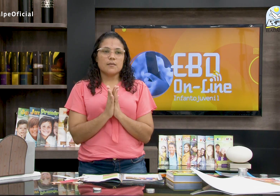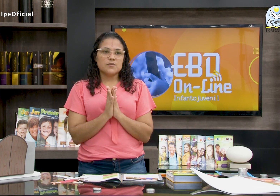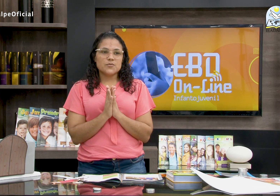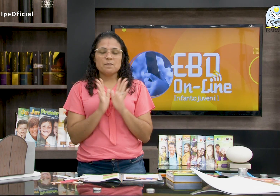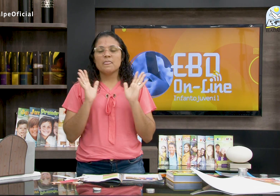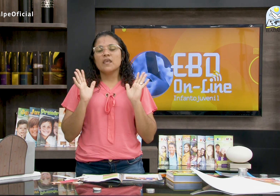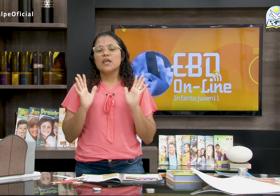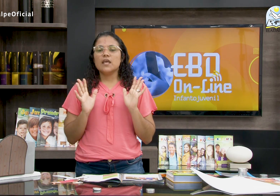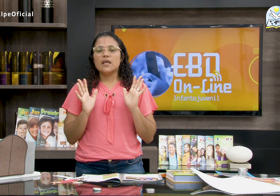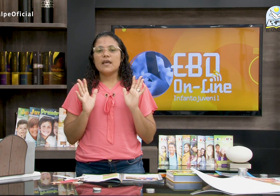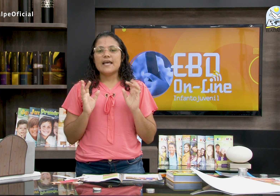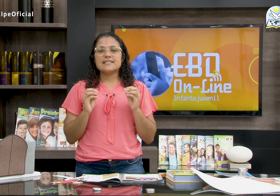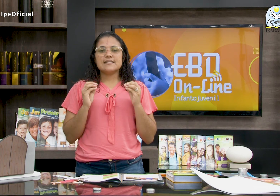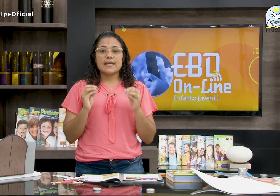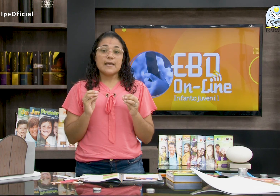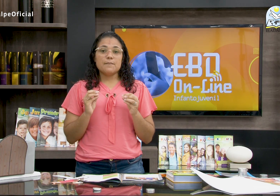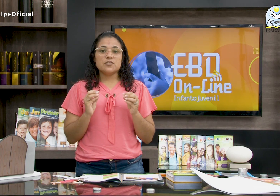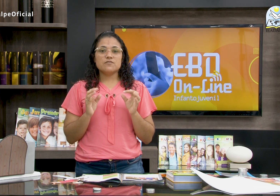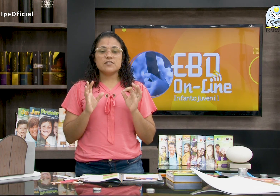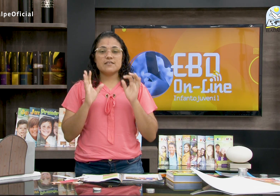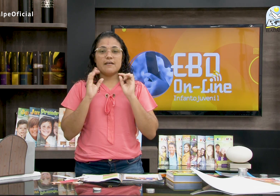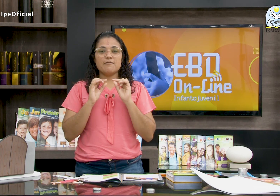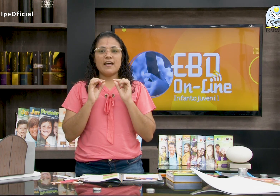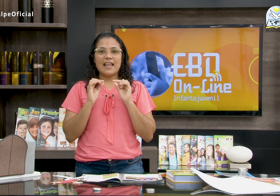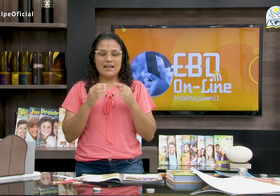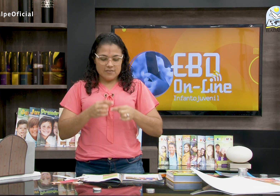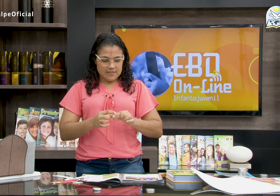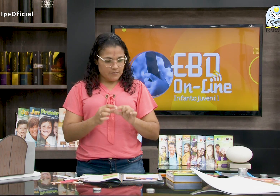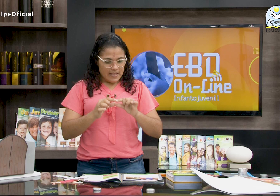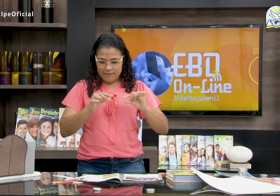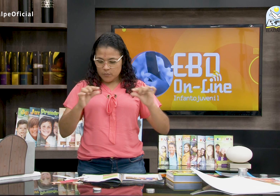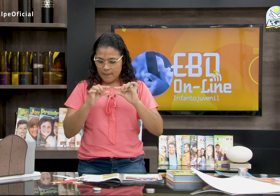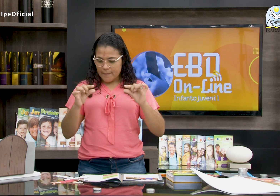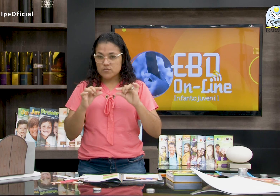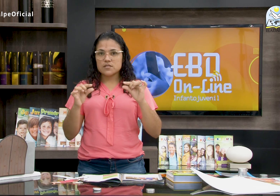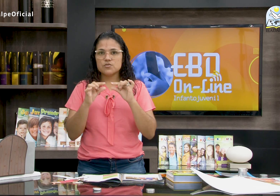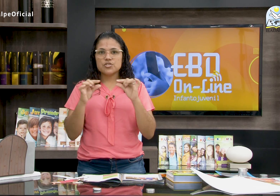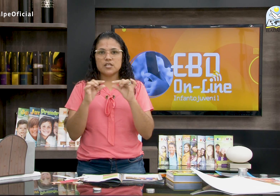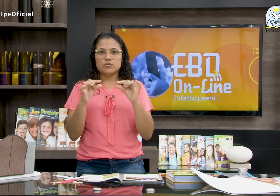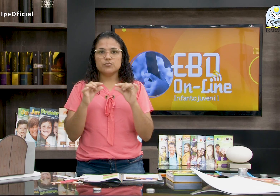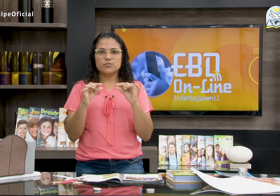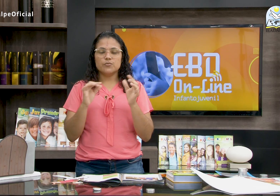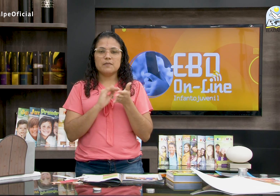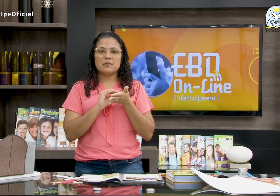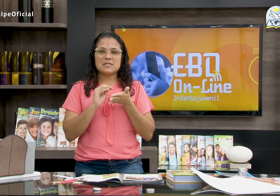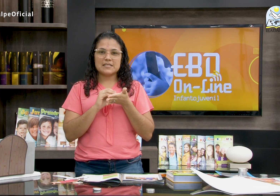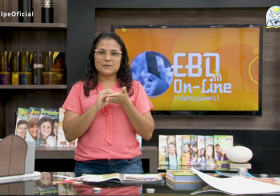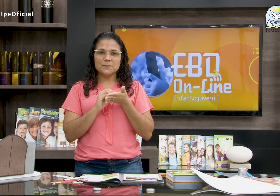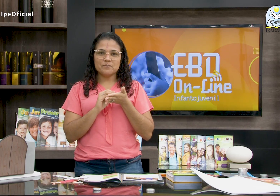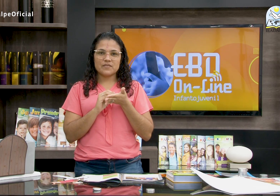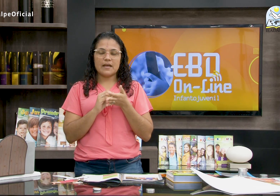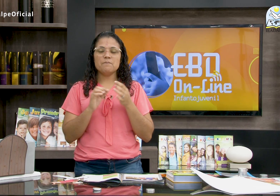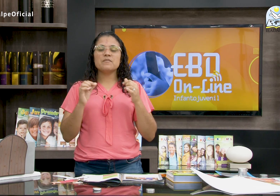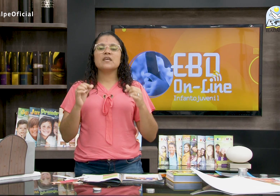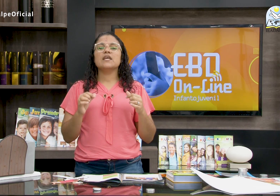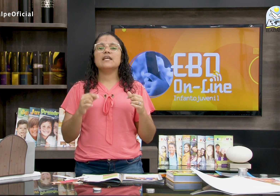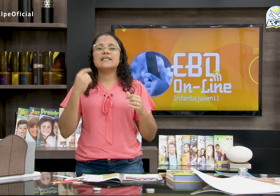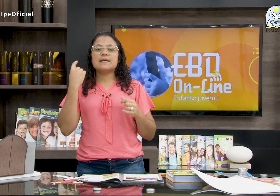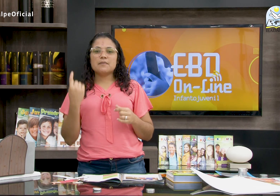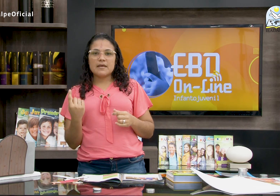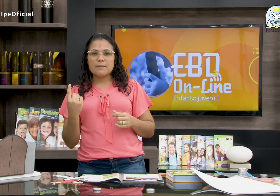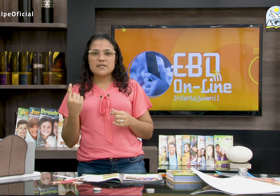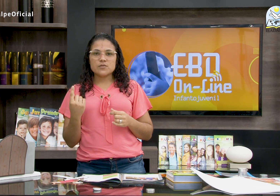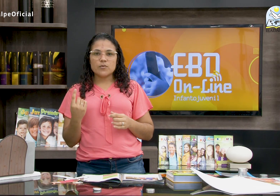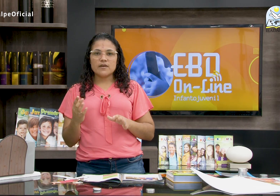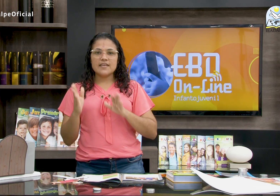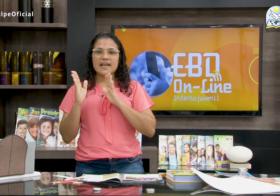duas equipes. E essas equipes, você vai falar, você leva num papelzinho escrito o Memorizando, tá? E diz